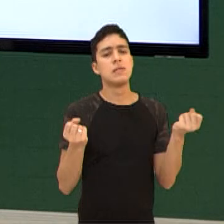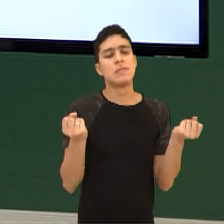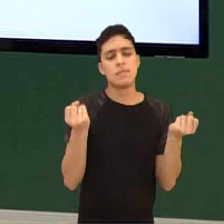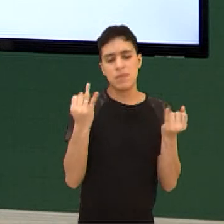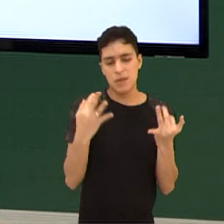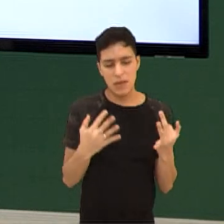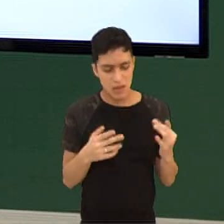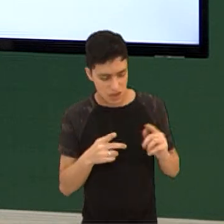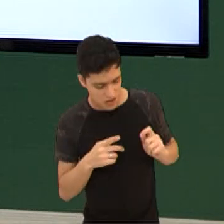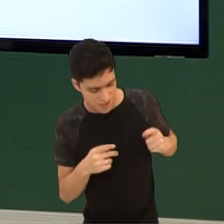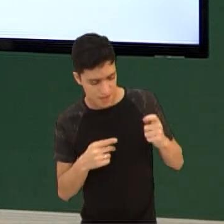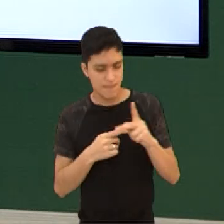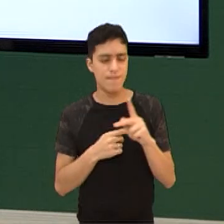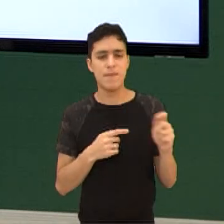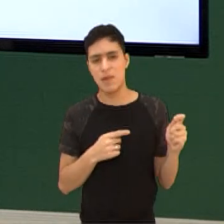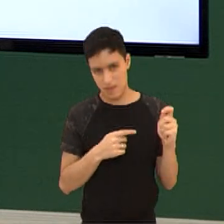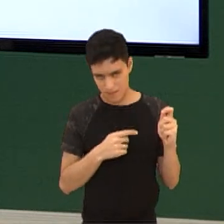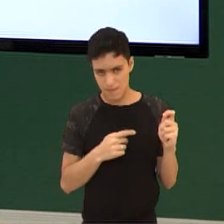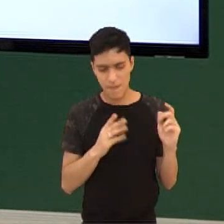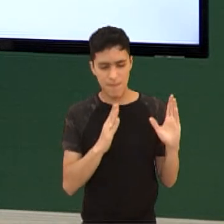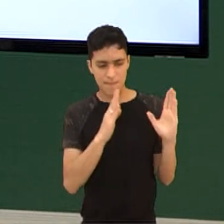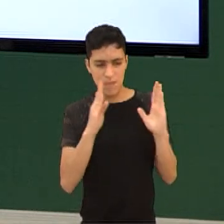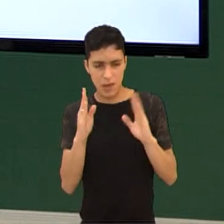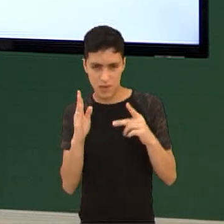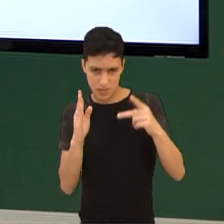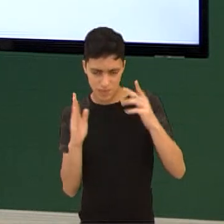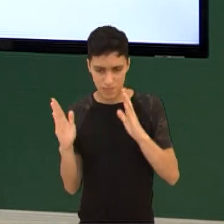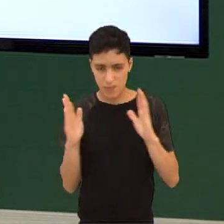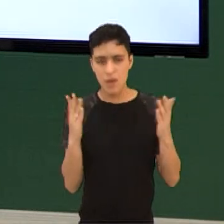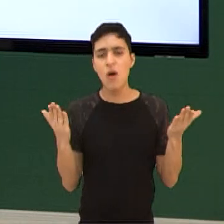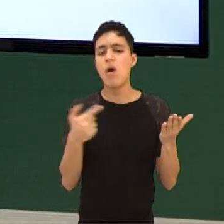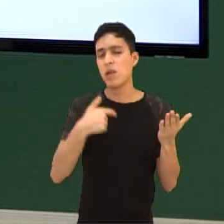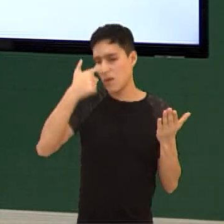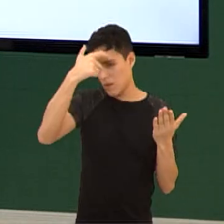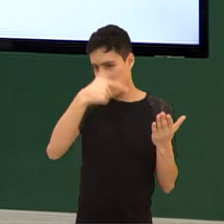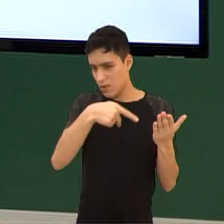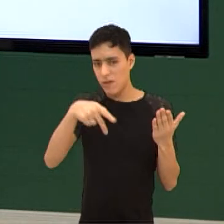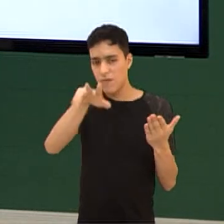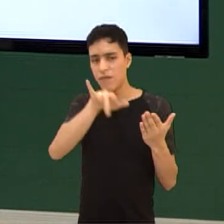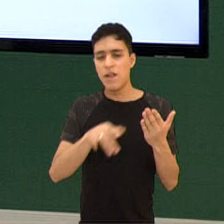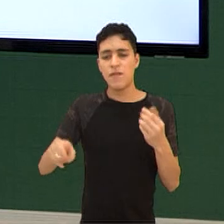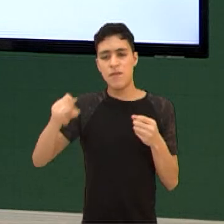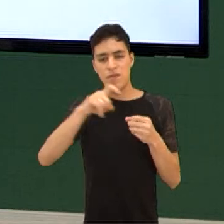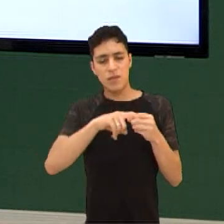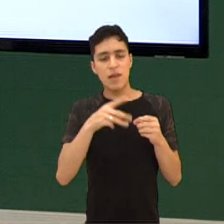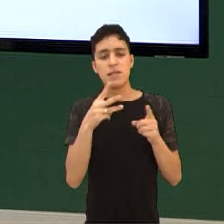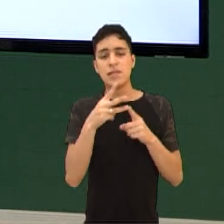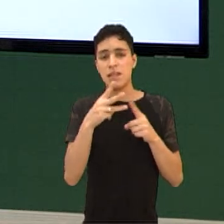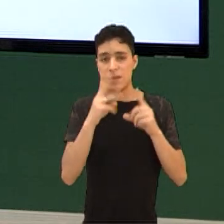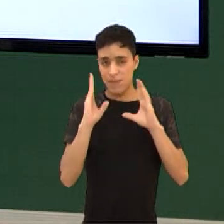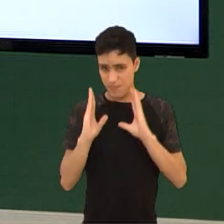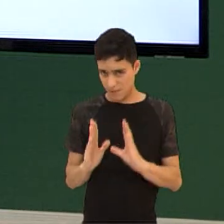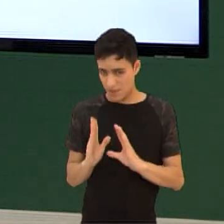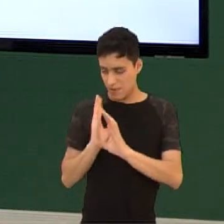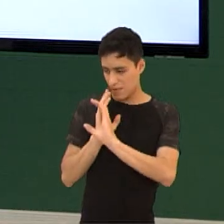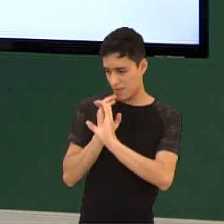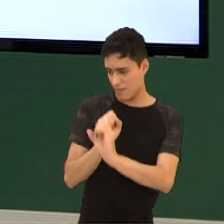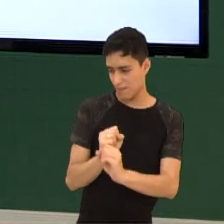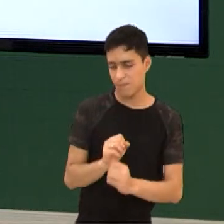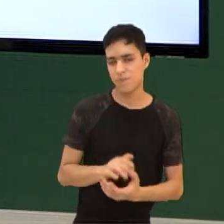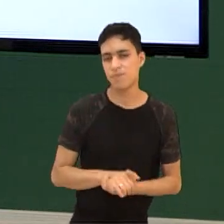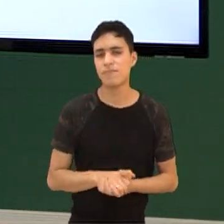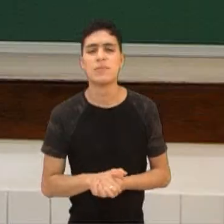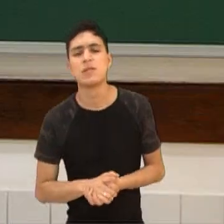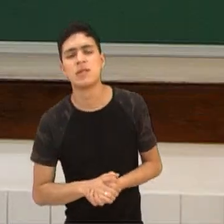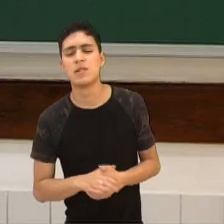de PA também, parte 2 dessa retomada. O professor aqui, Neckel, vai falar da parte 3 dessa retomada. E